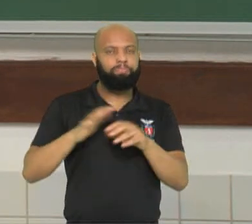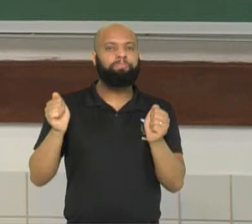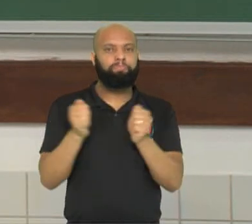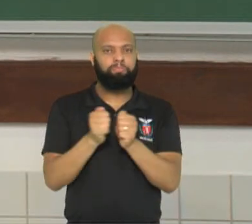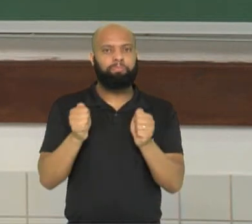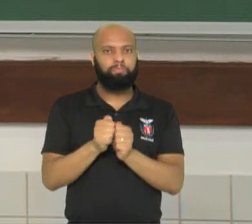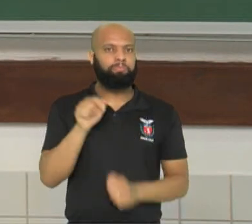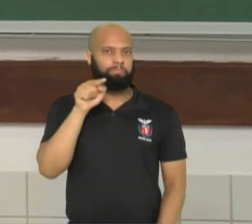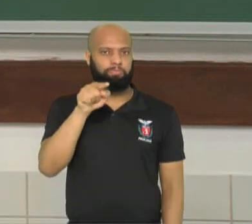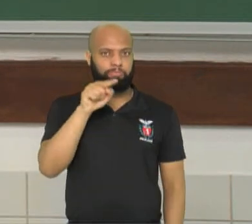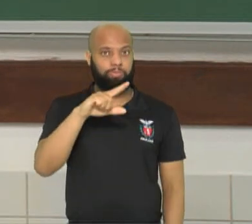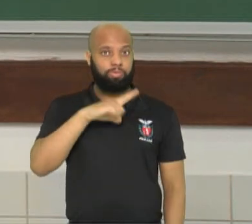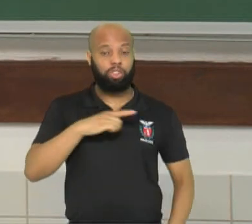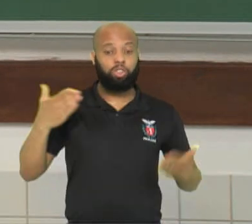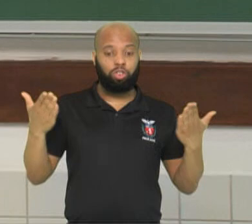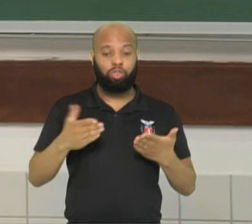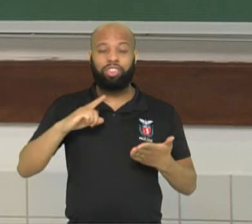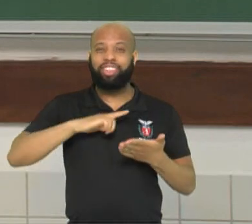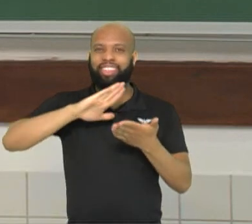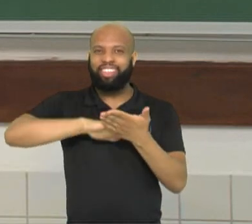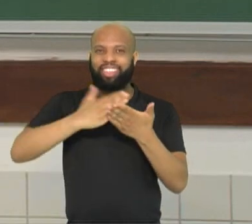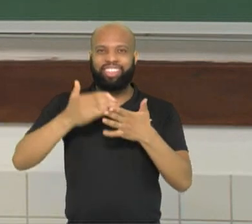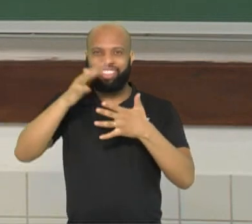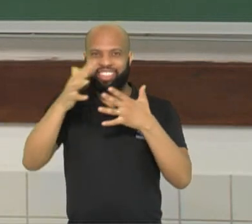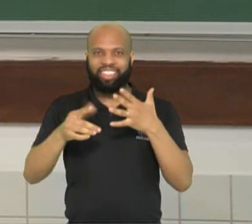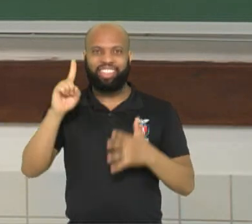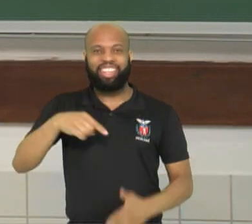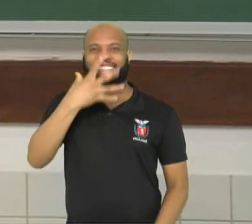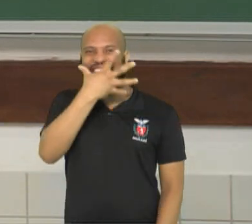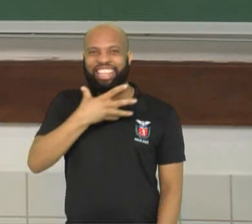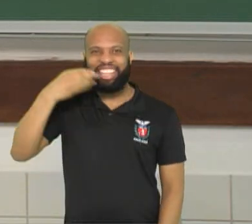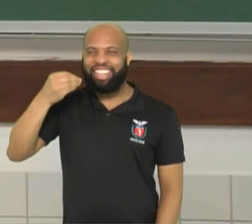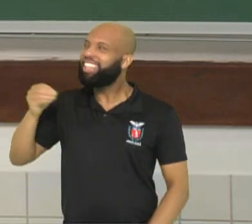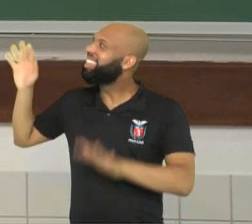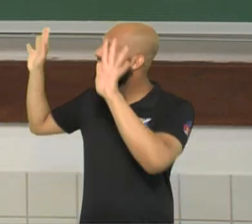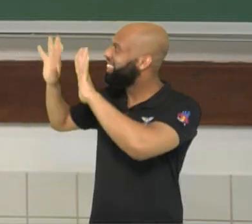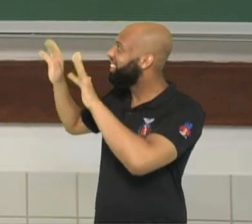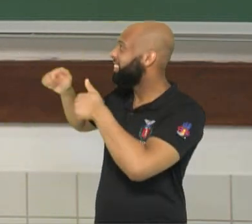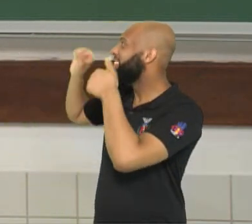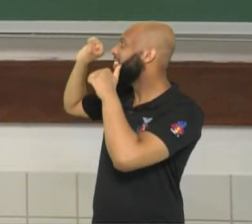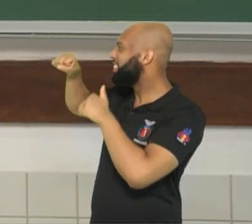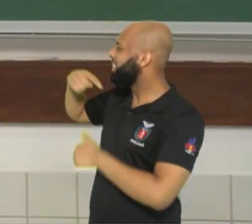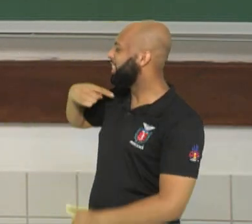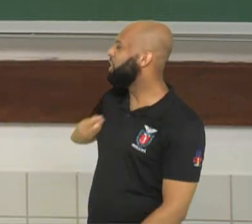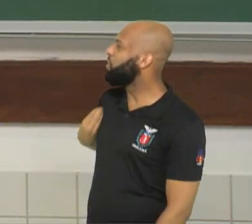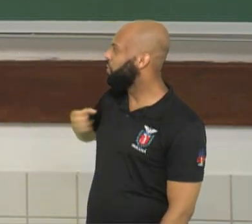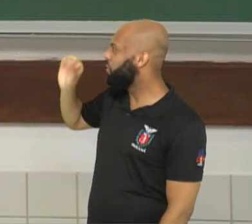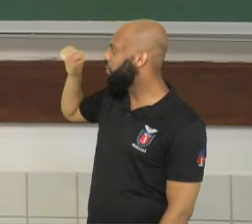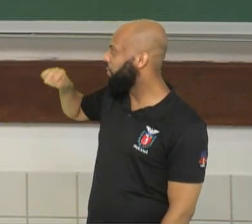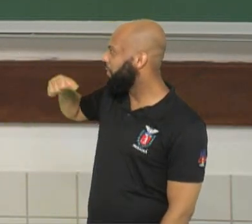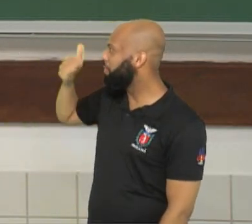com vocês. E hoje nós temos a presença do nosso intérprete, Natan. Tudo bem, Natan?